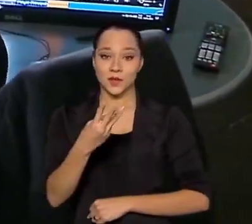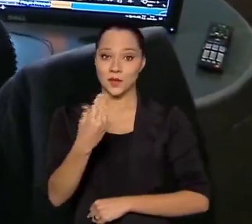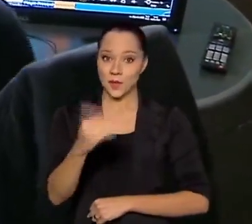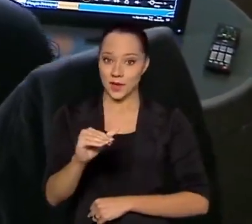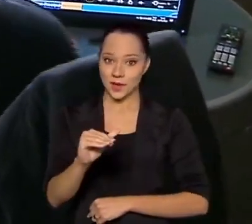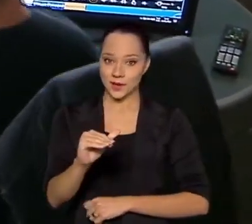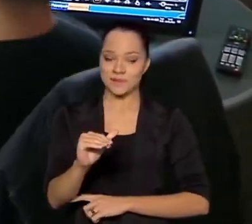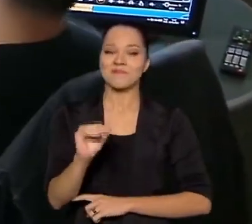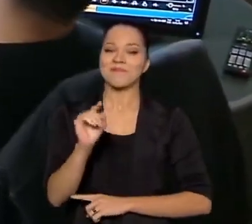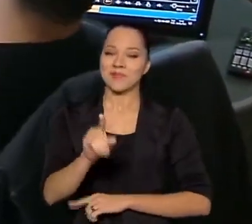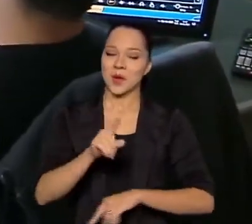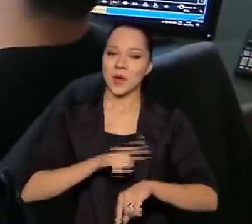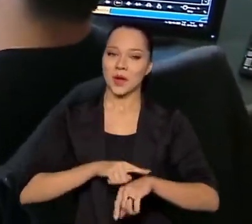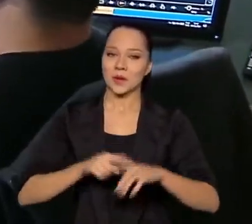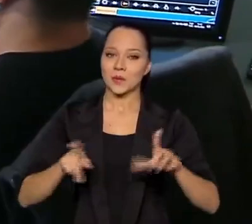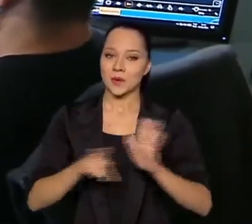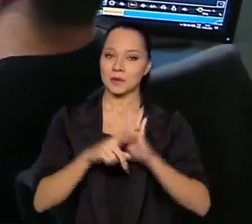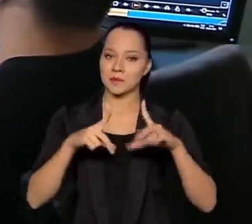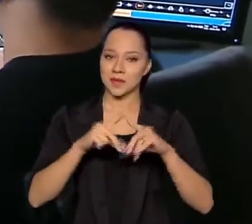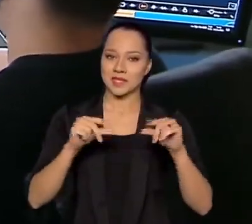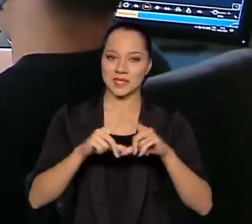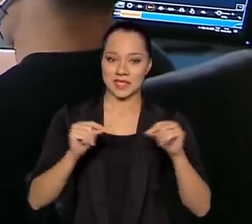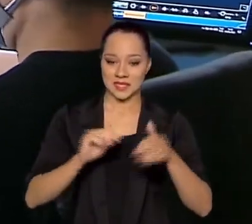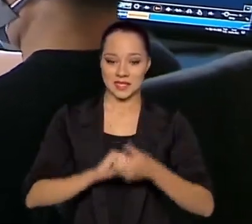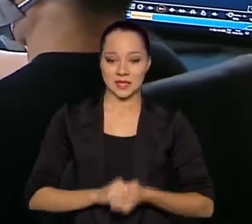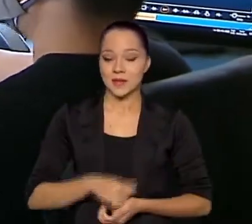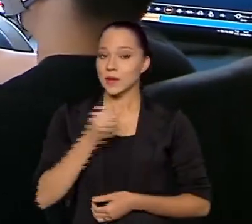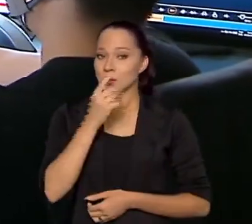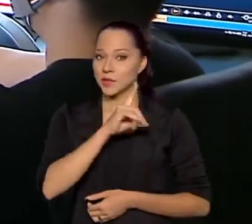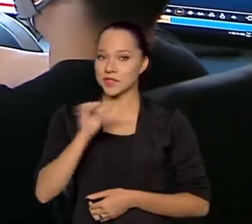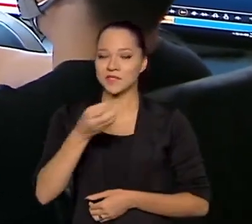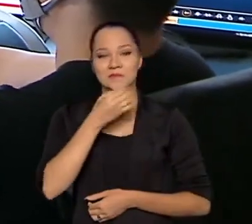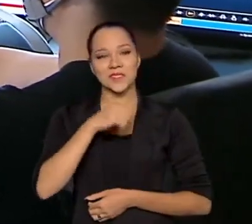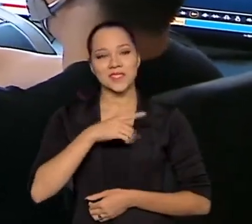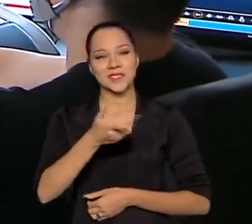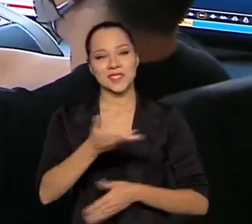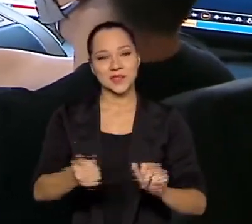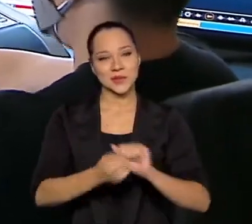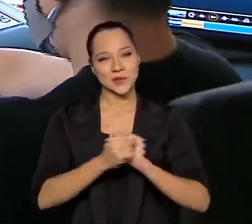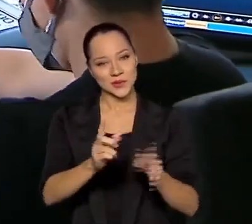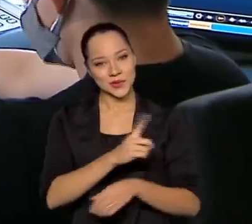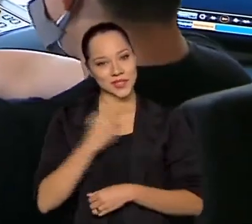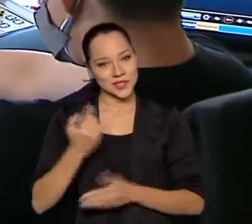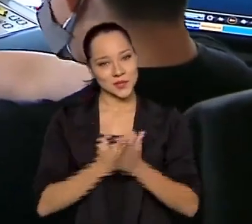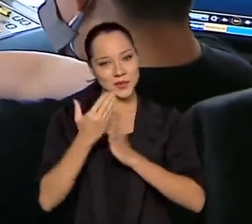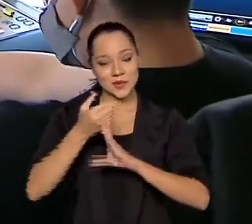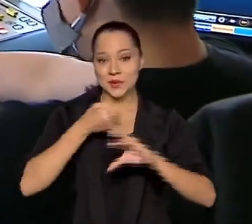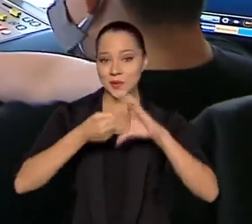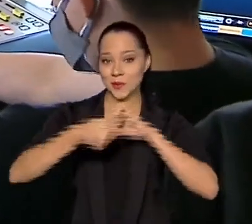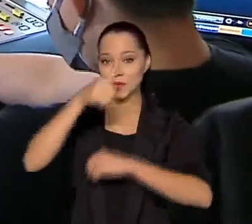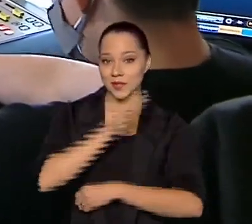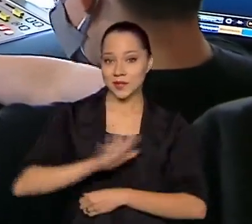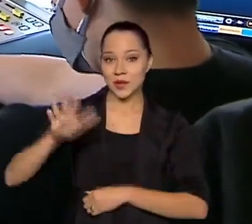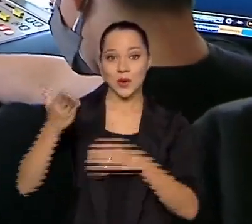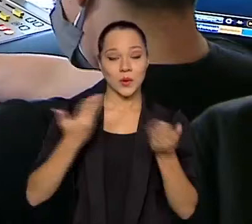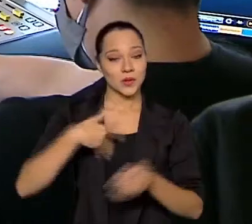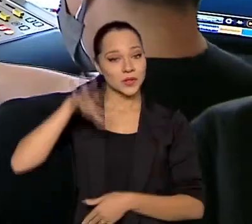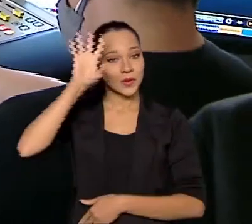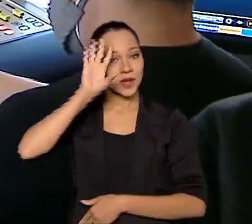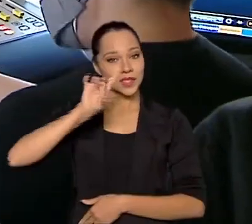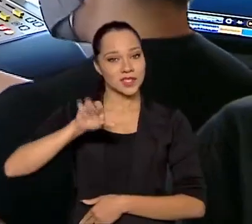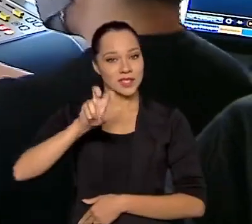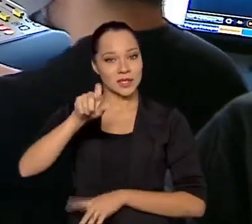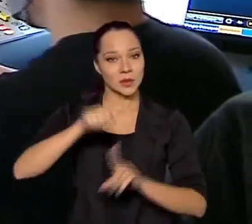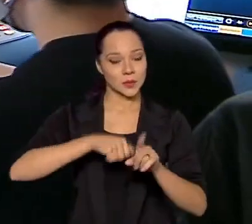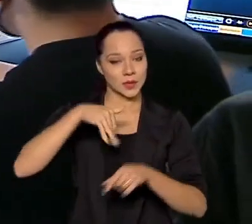7:30 pelo horário de Brasília. Olá, bom dia. Que bom ter você aqui com a gente em mais uma edição do Repórter Nacional. Hoje, quarta-feira,